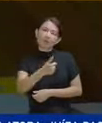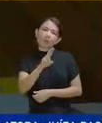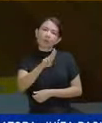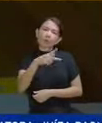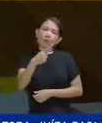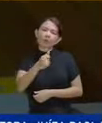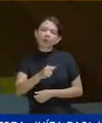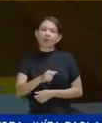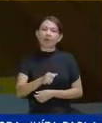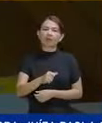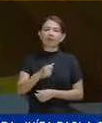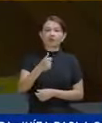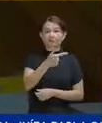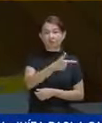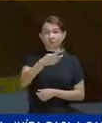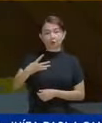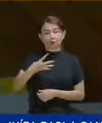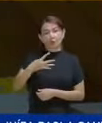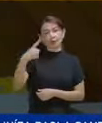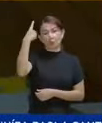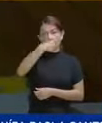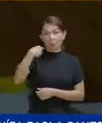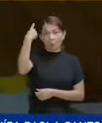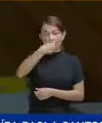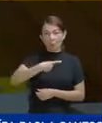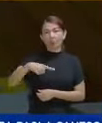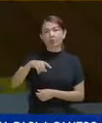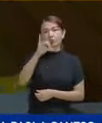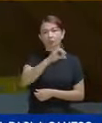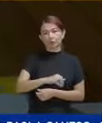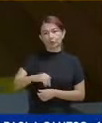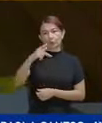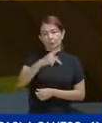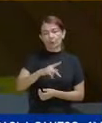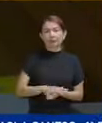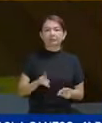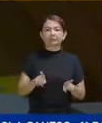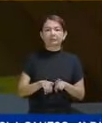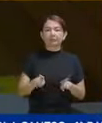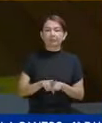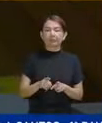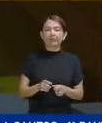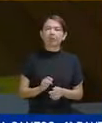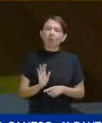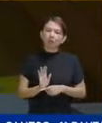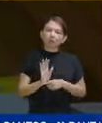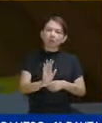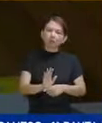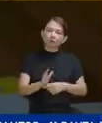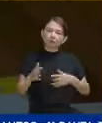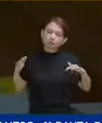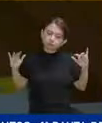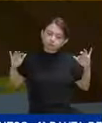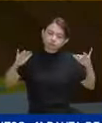24 horas no Oiapoque, para melhorar muito a saúde no Oiapoque. Nós, recentemente, ajudamos a trazer os alunos e estudantes de